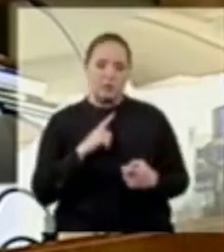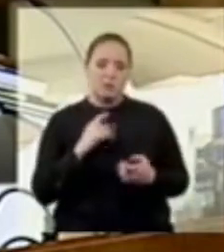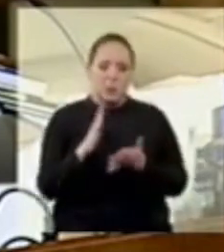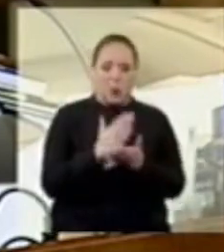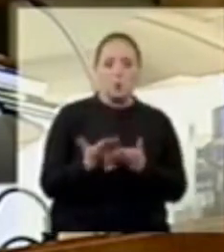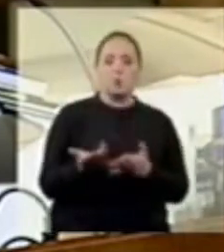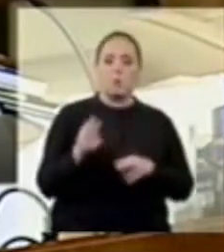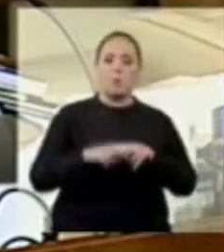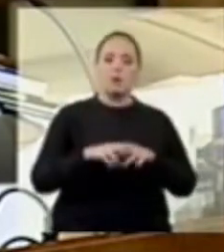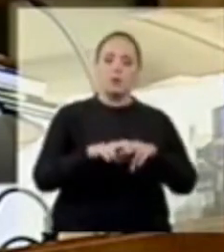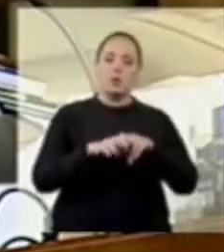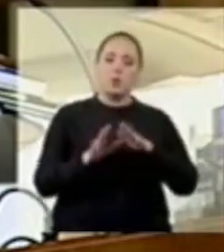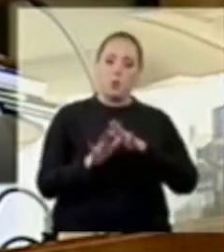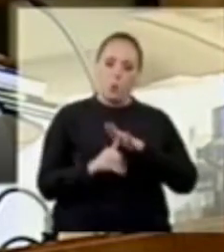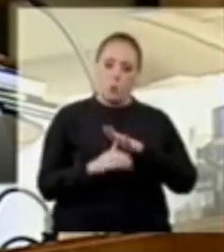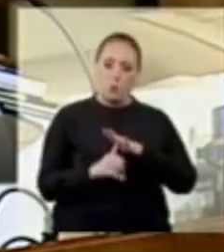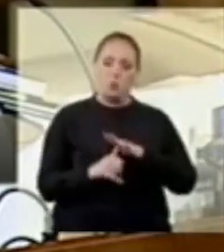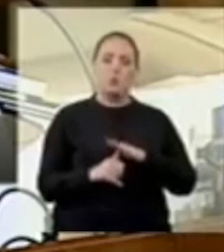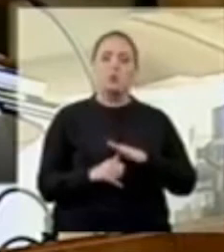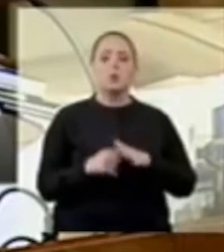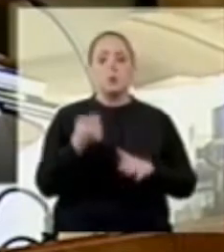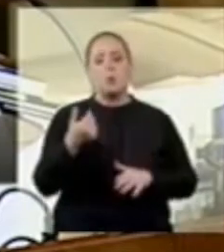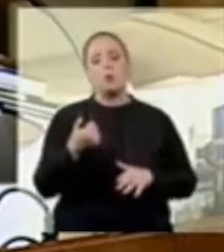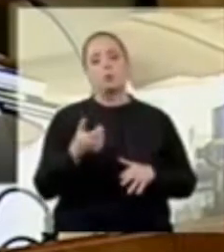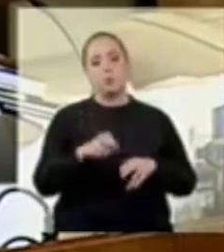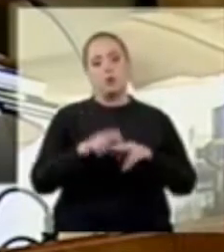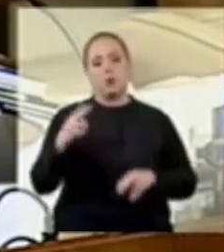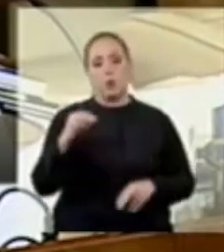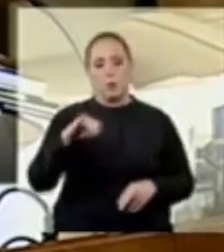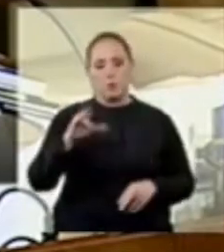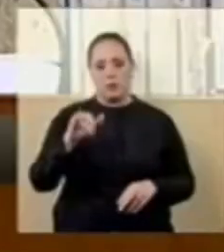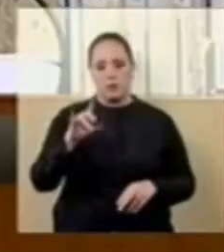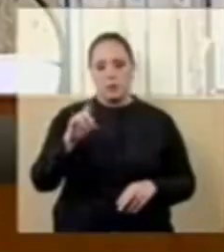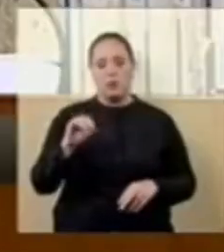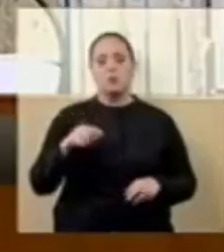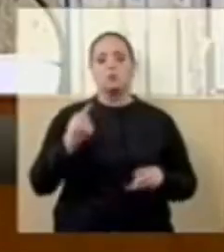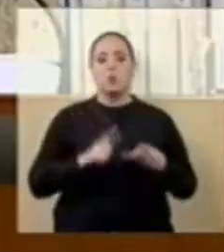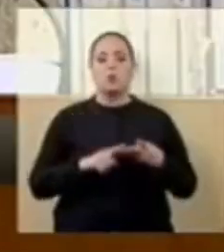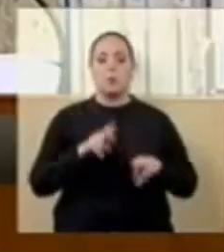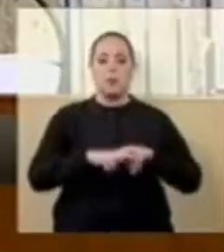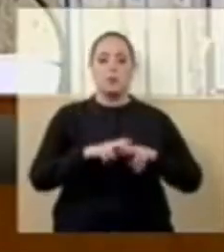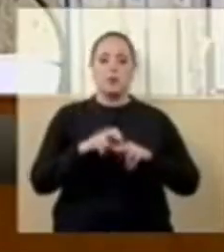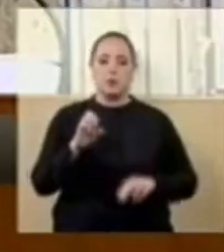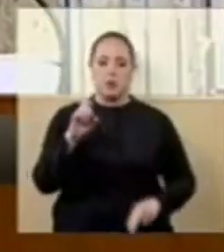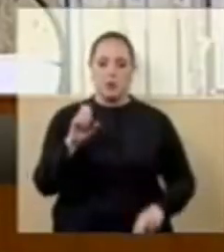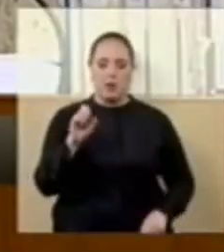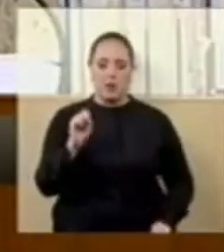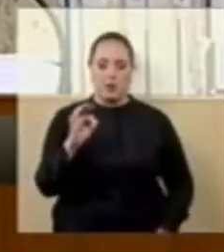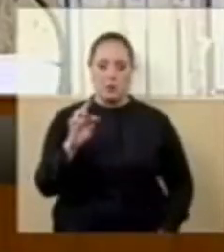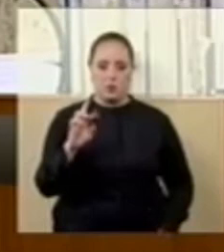por roubo um número bem menor preso por homicídio e uma quantidade preso por estupro por corrupção